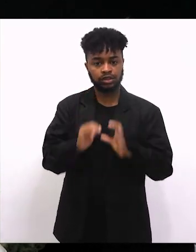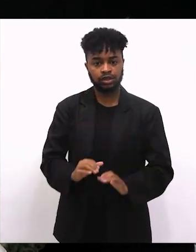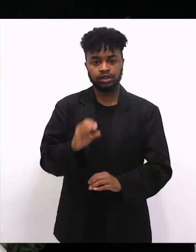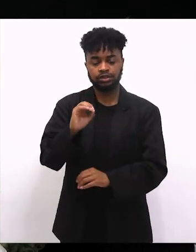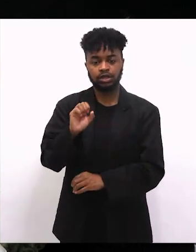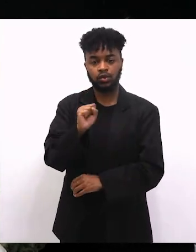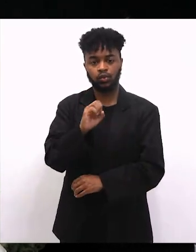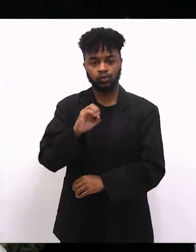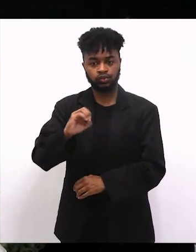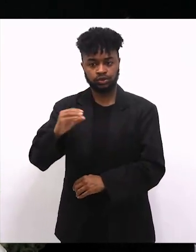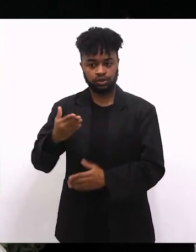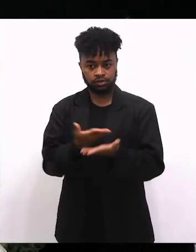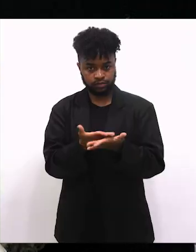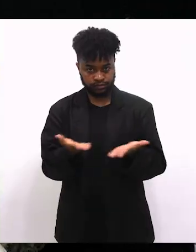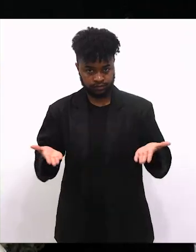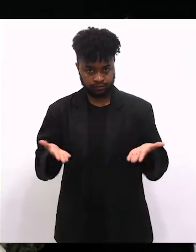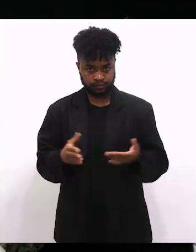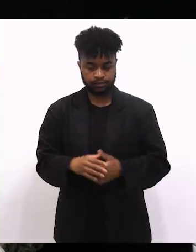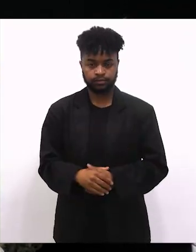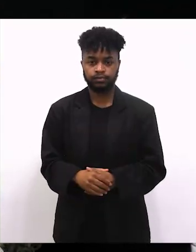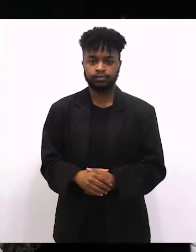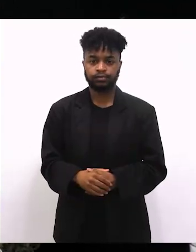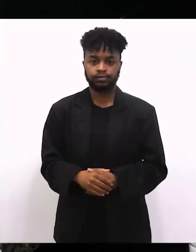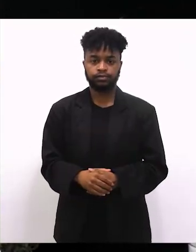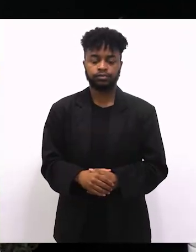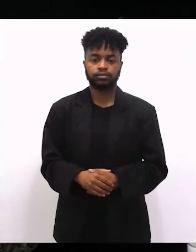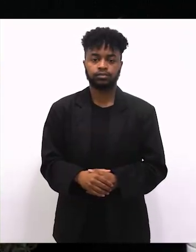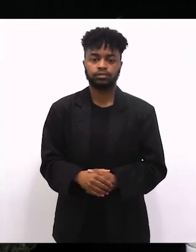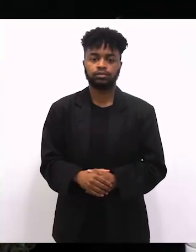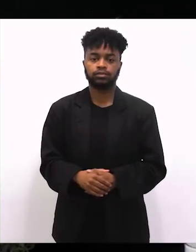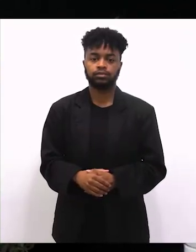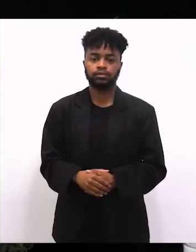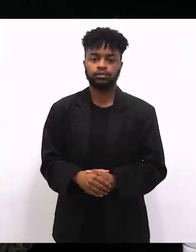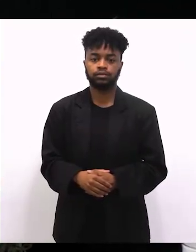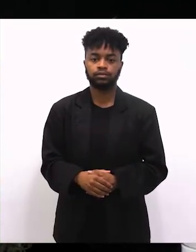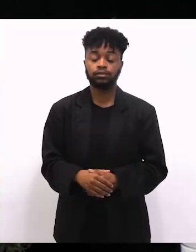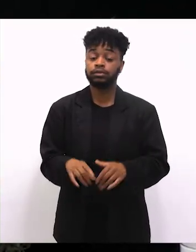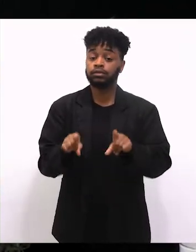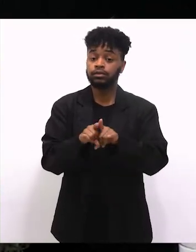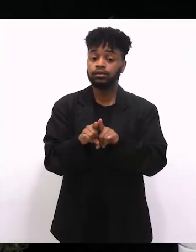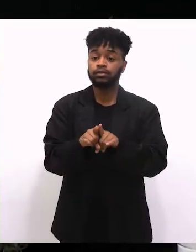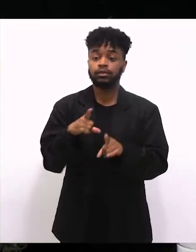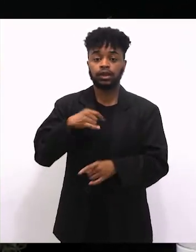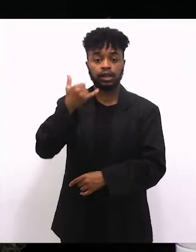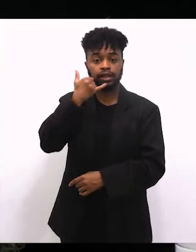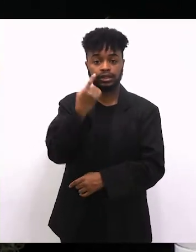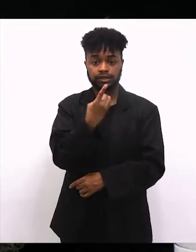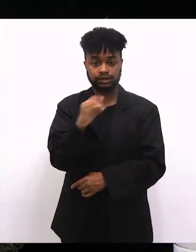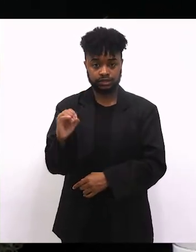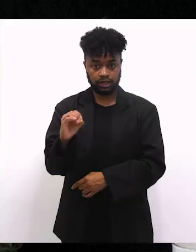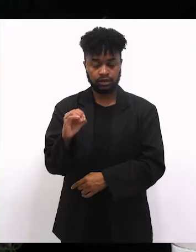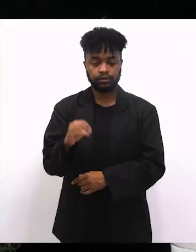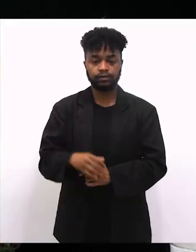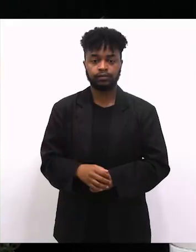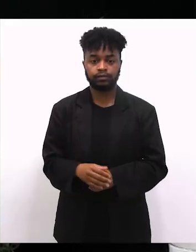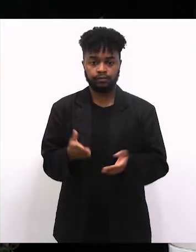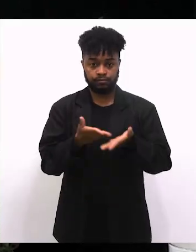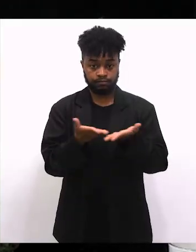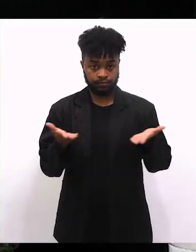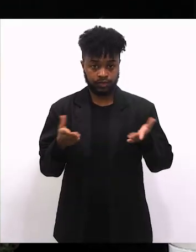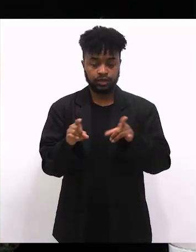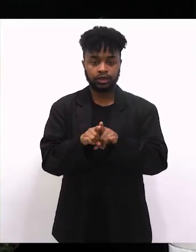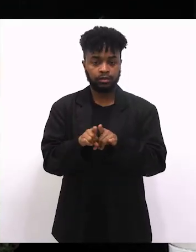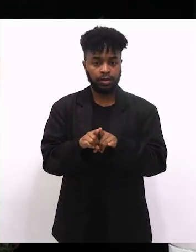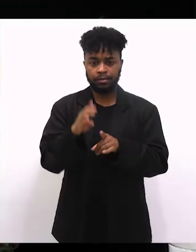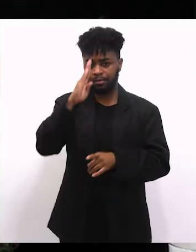que é o 0800 023 4567. E, além disso, tem o Disque 100, que eu acho que é um